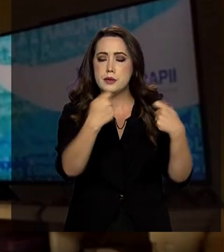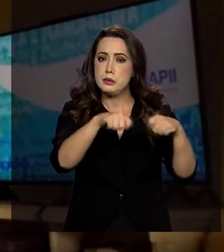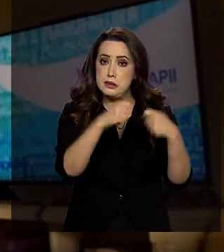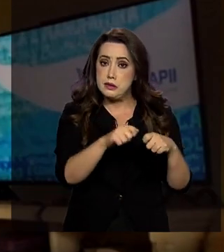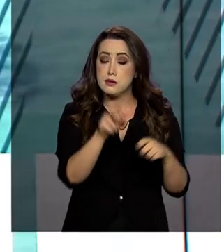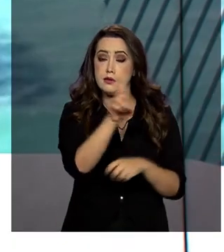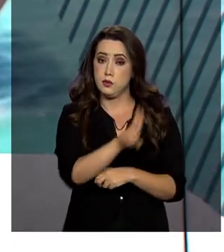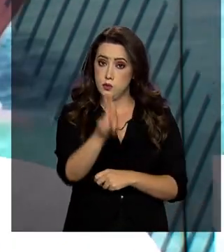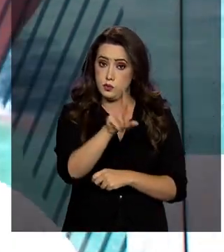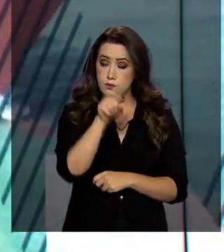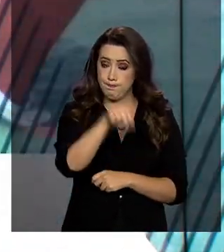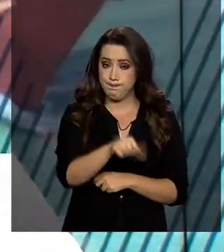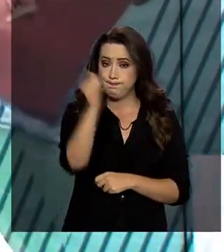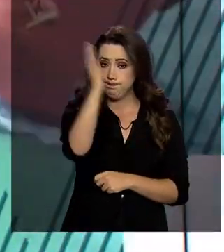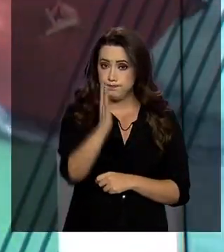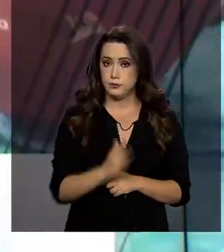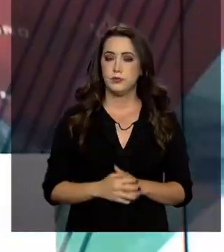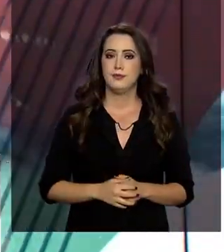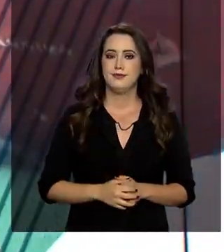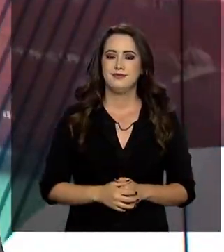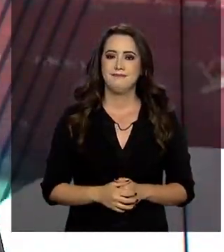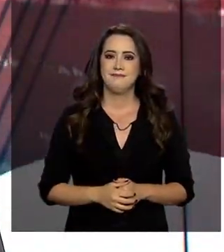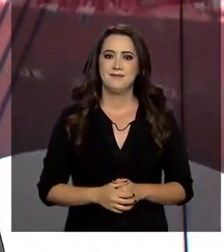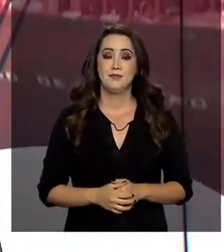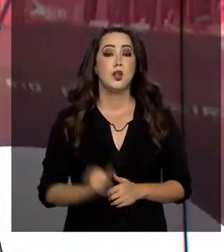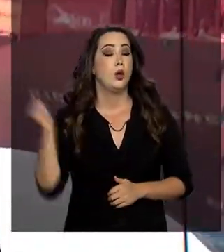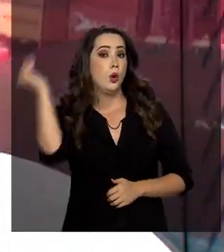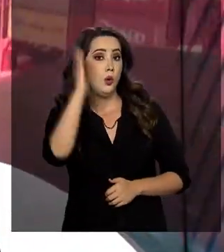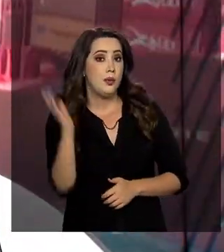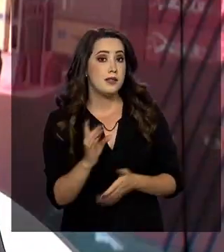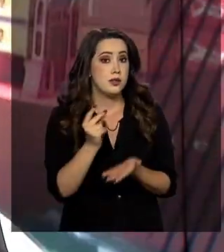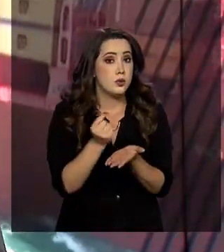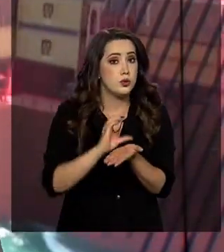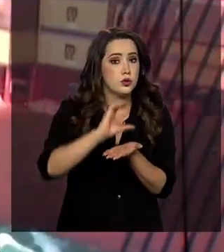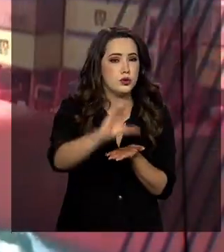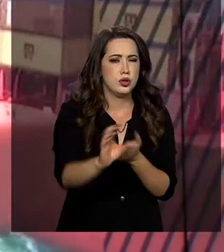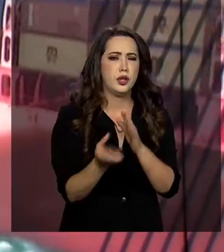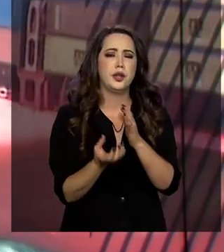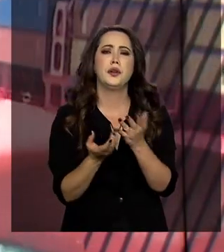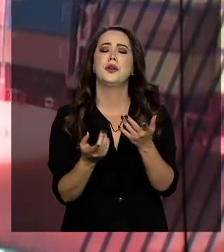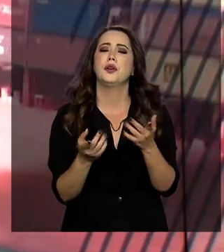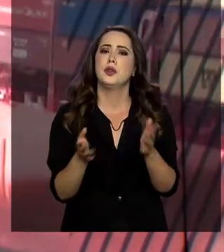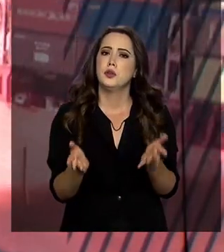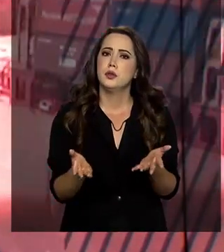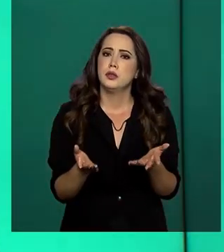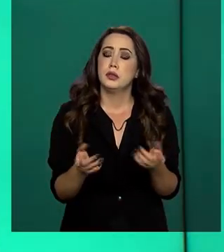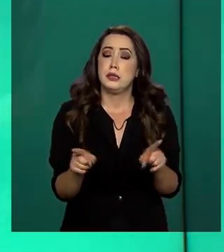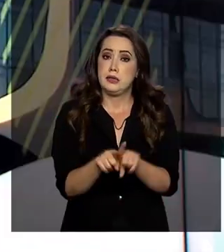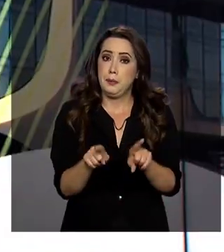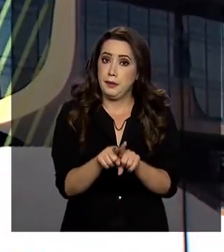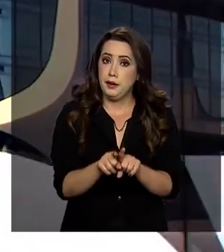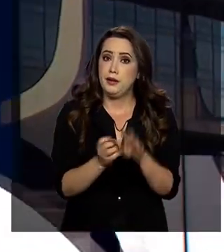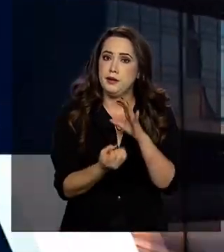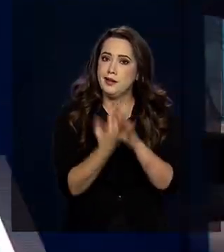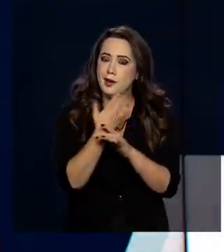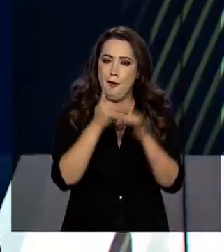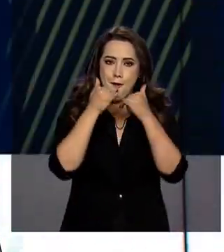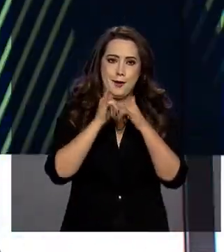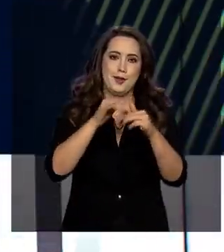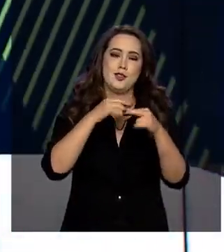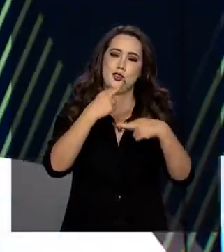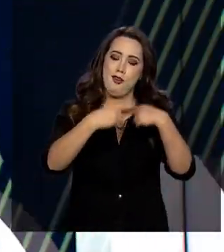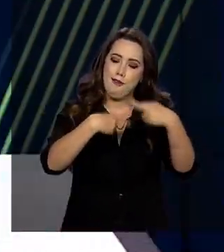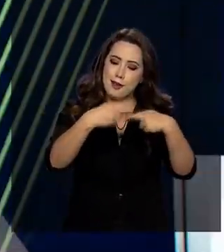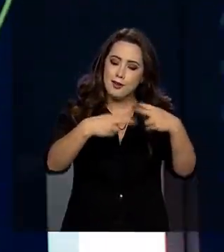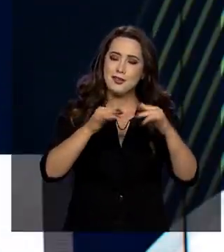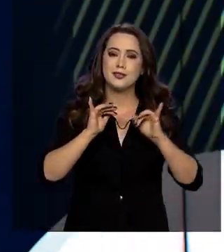importantes. O Brasil está investindo e incentivando a geração de energia limpa e renovável. No sábado, o